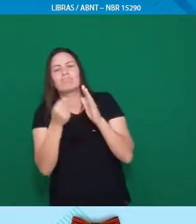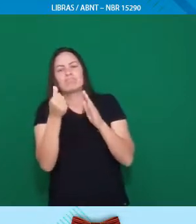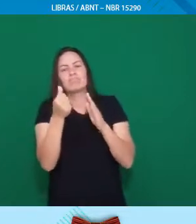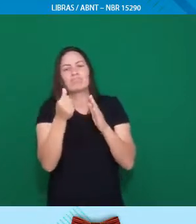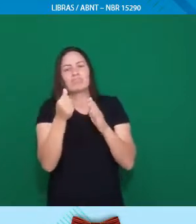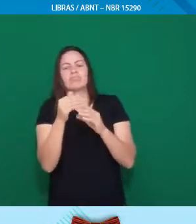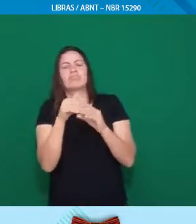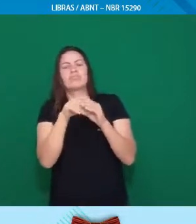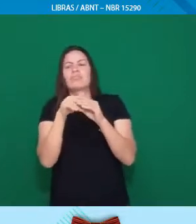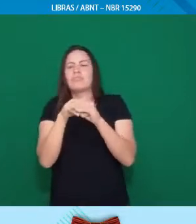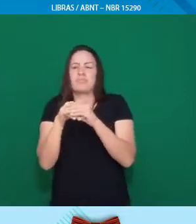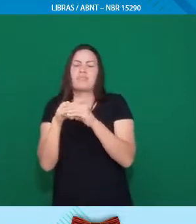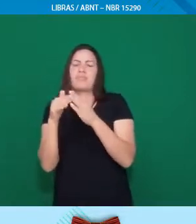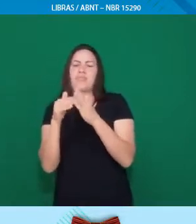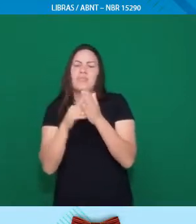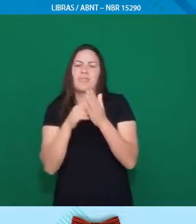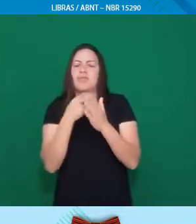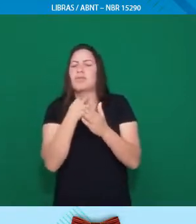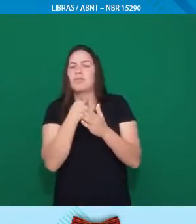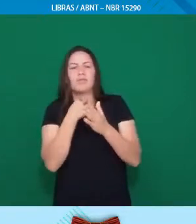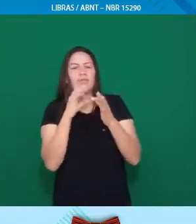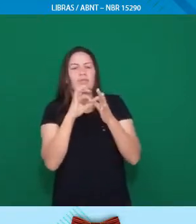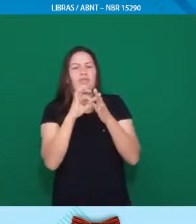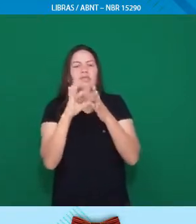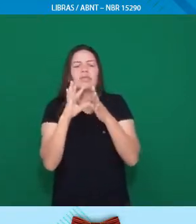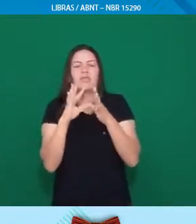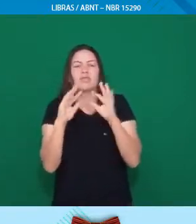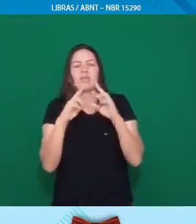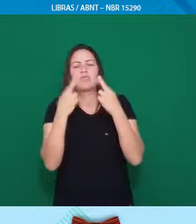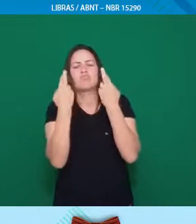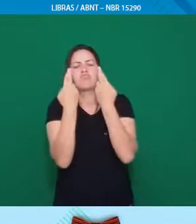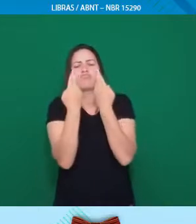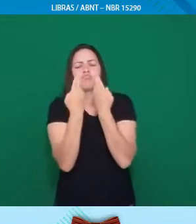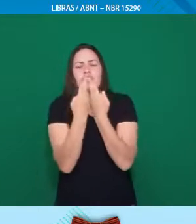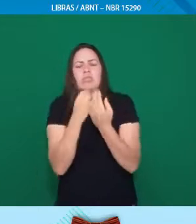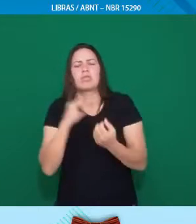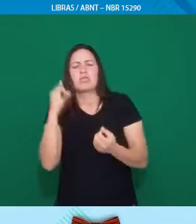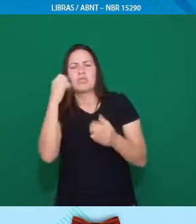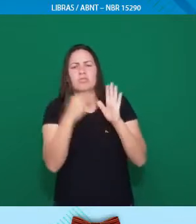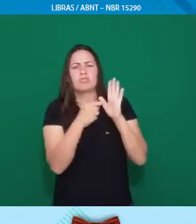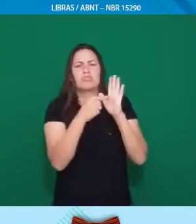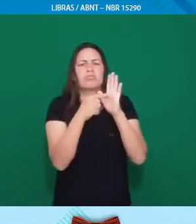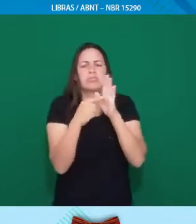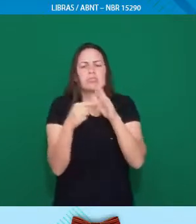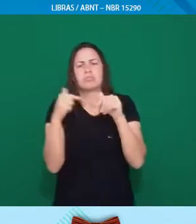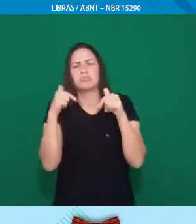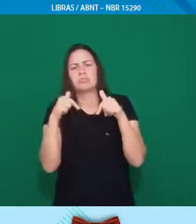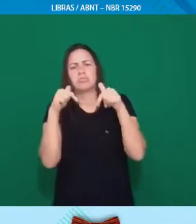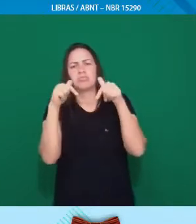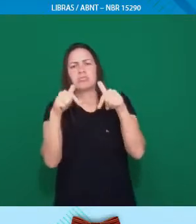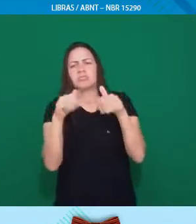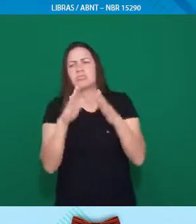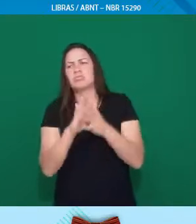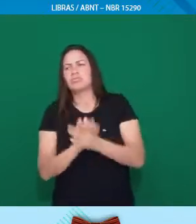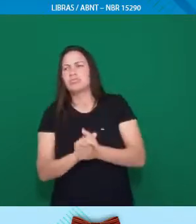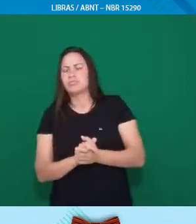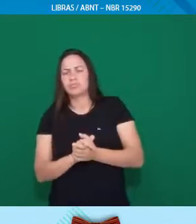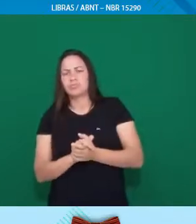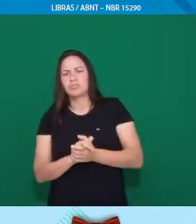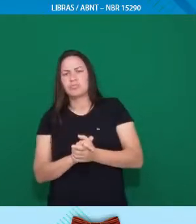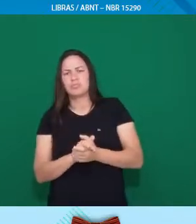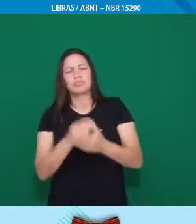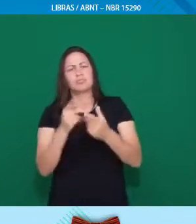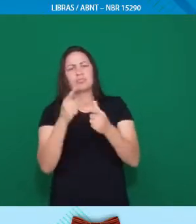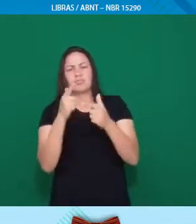praticamente nas últimas sessões do ano mas não poderíamos deixar de reunir essas pessoas tão importante trazer o público ainda mais que já